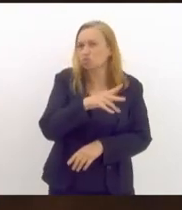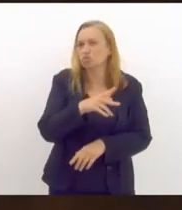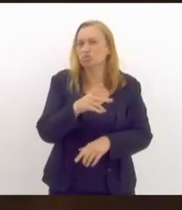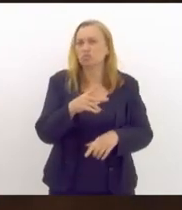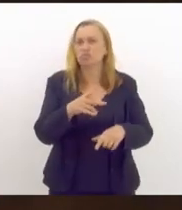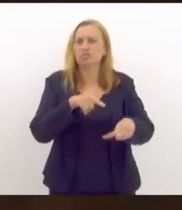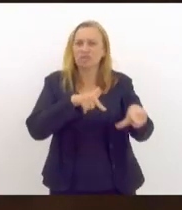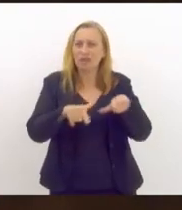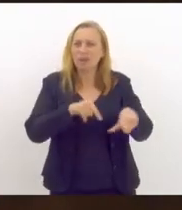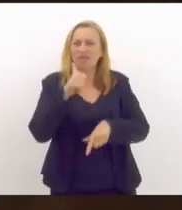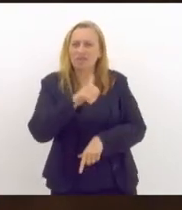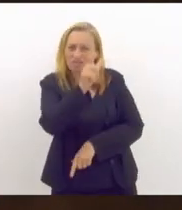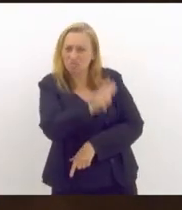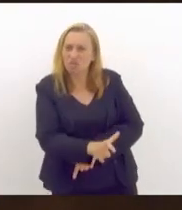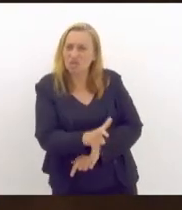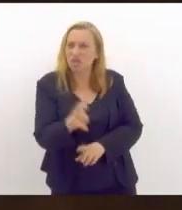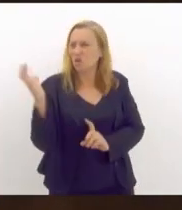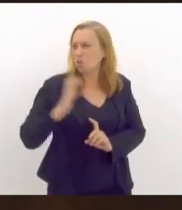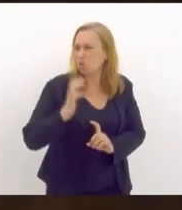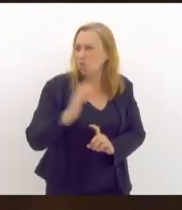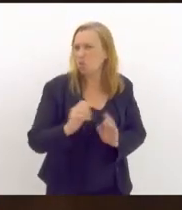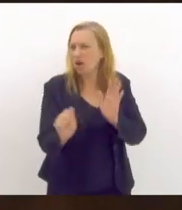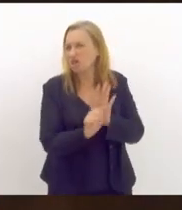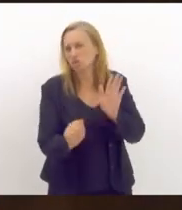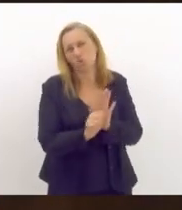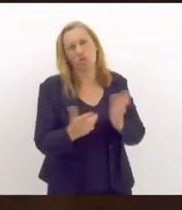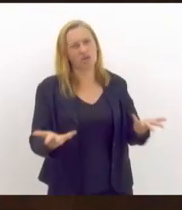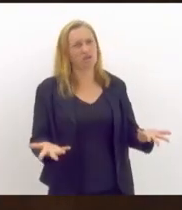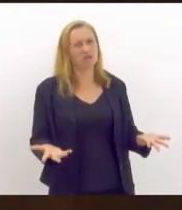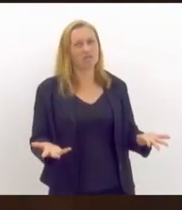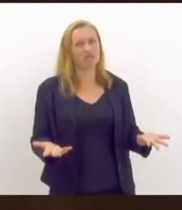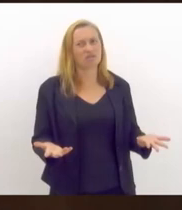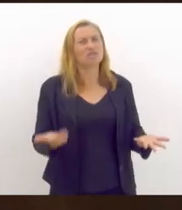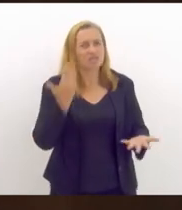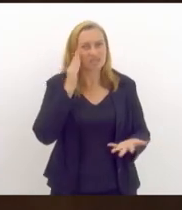faz Apologia as drogas entendeu